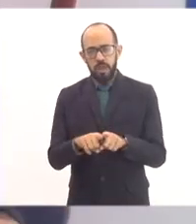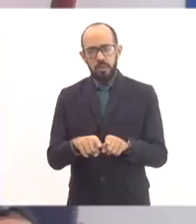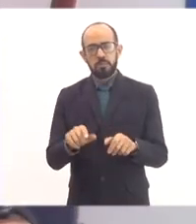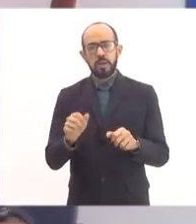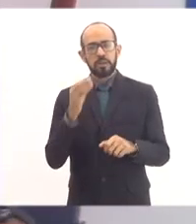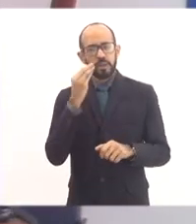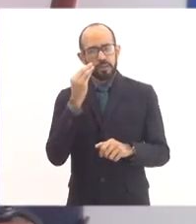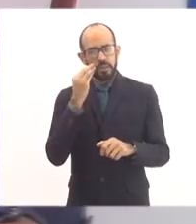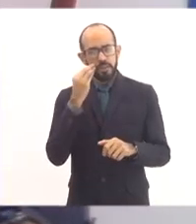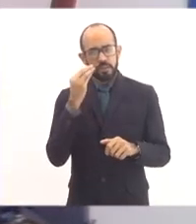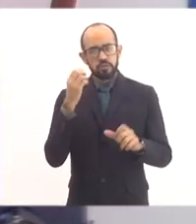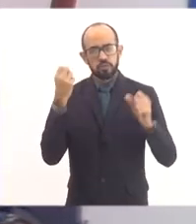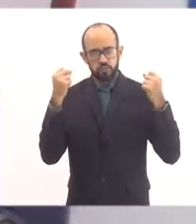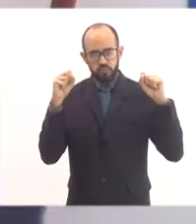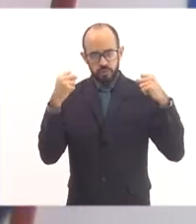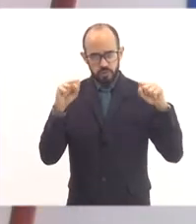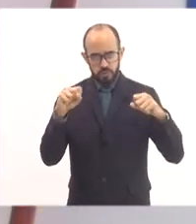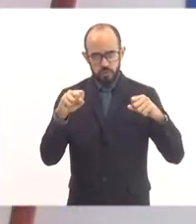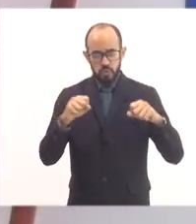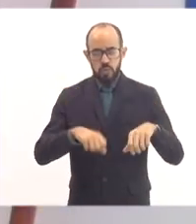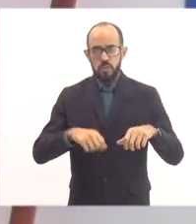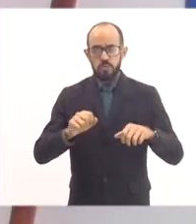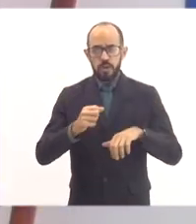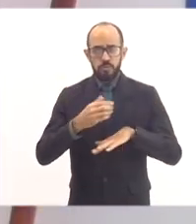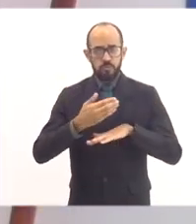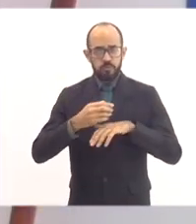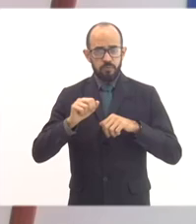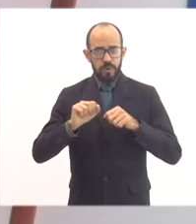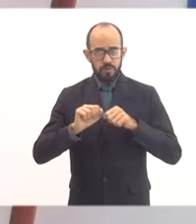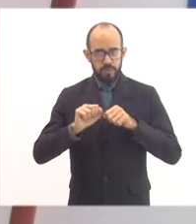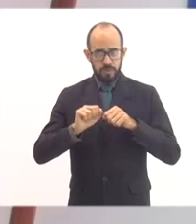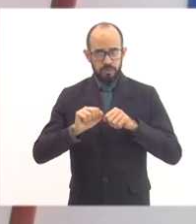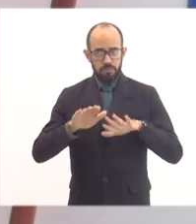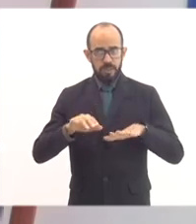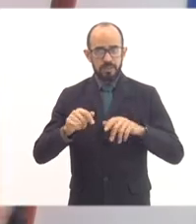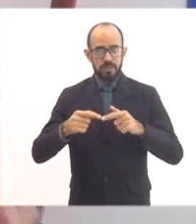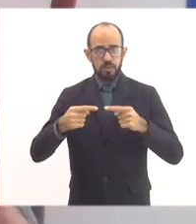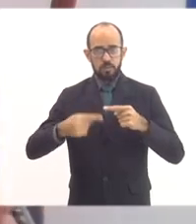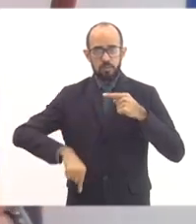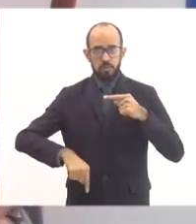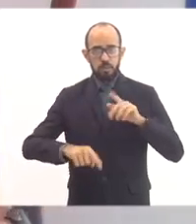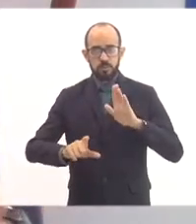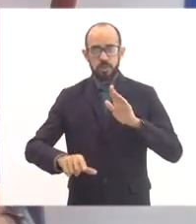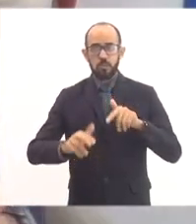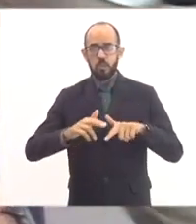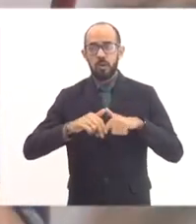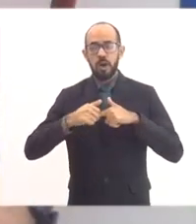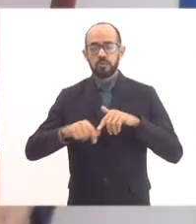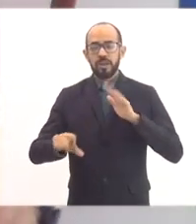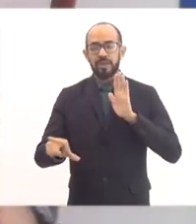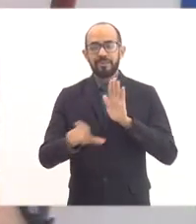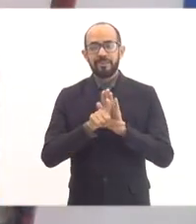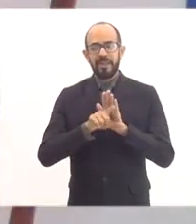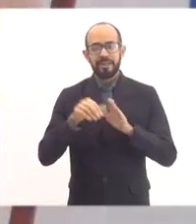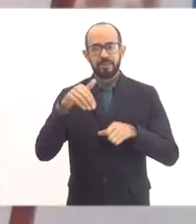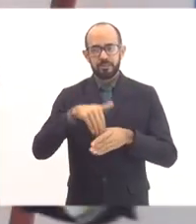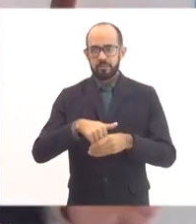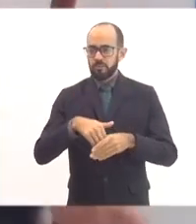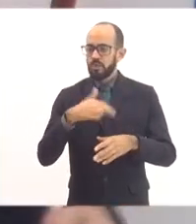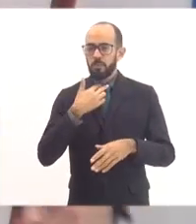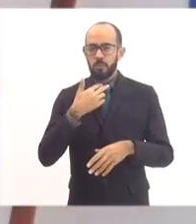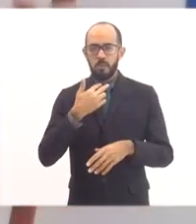A gente tem um impeditivo, que é o impeditivo da lei eleitoral, que agora, no dia 30, não pode haver no